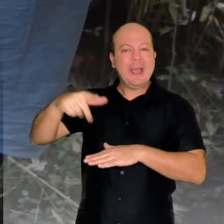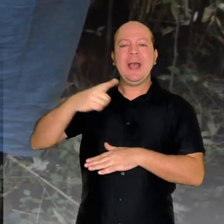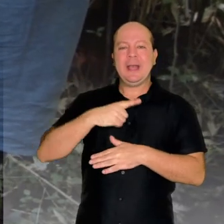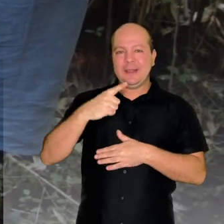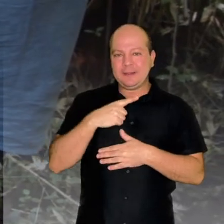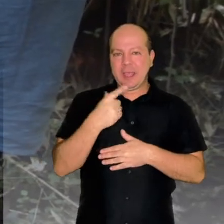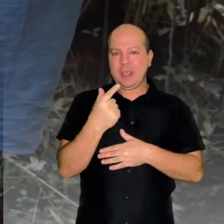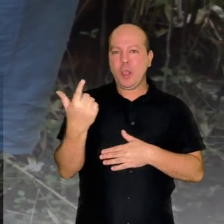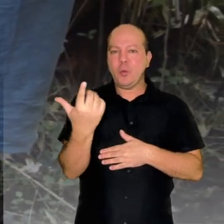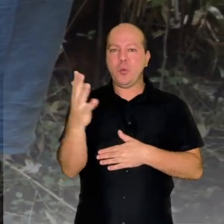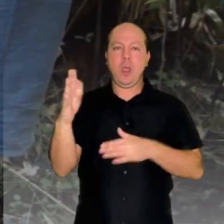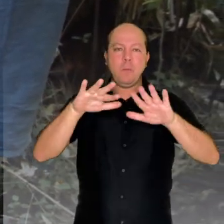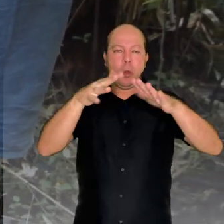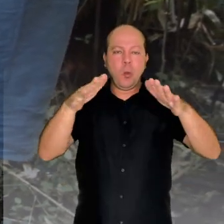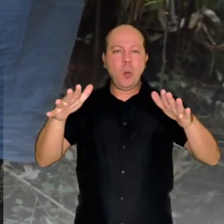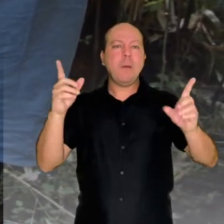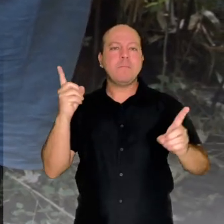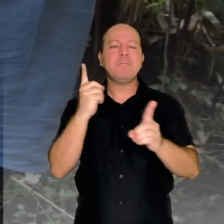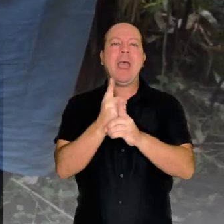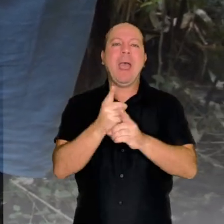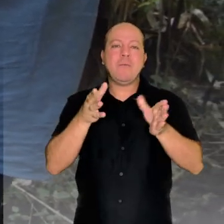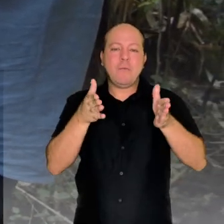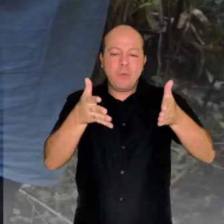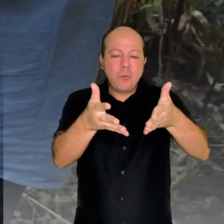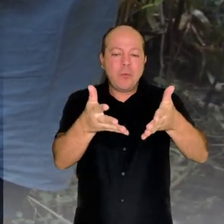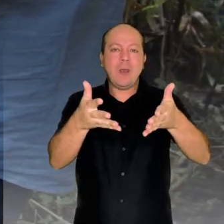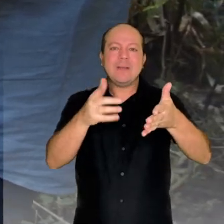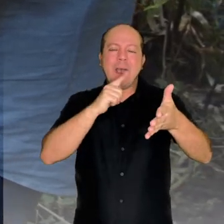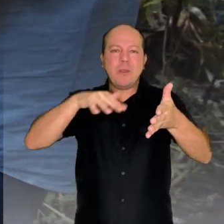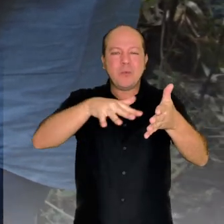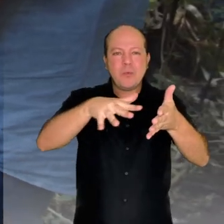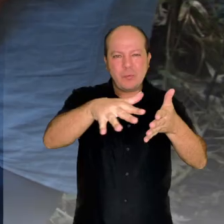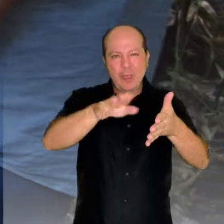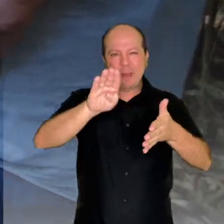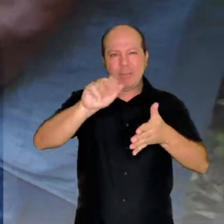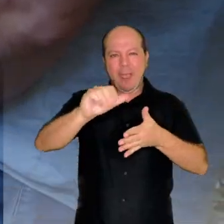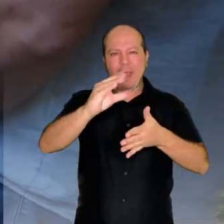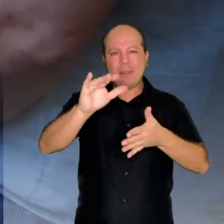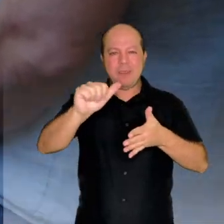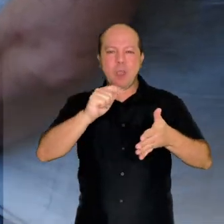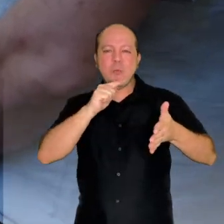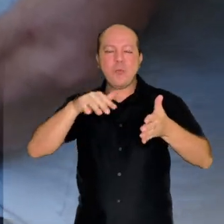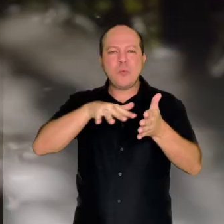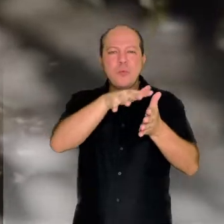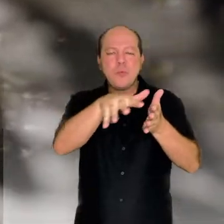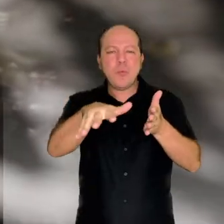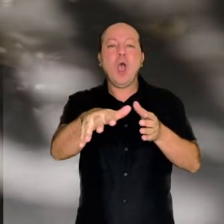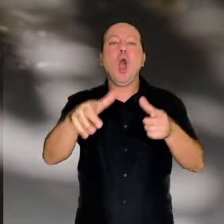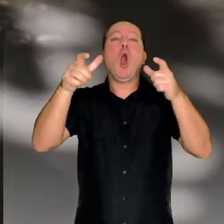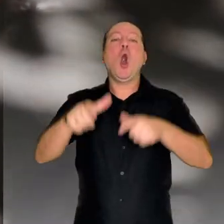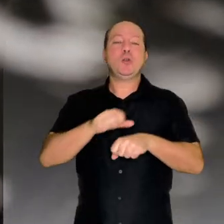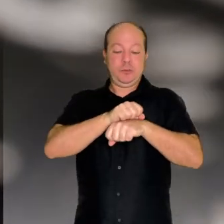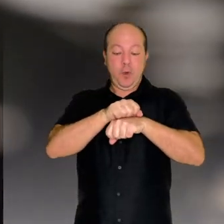gente vê que tem morro de um lado, morro do outro e faz esse encontro de bacias, né? O que facilita esse percurso da água, é onde